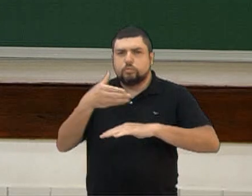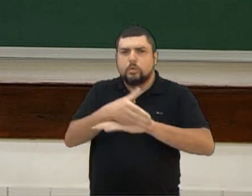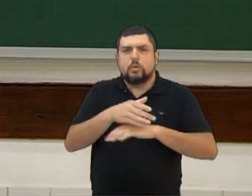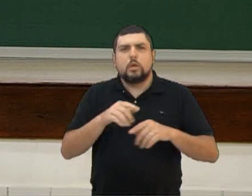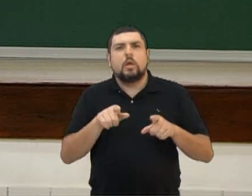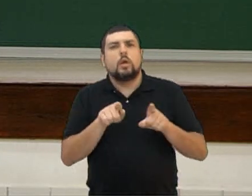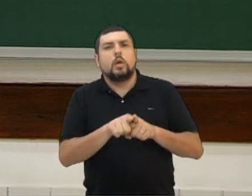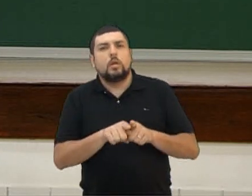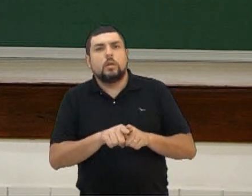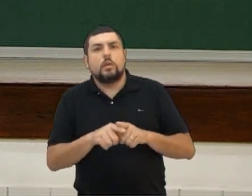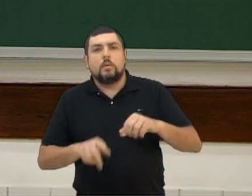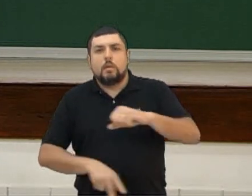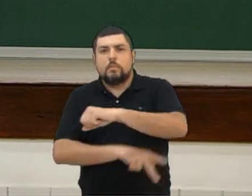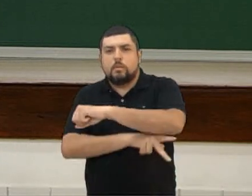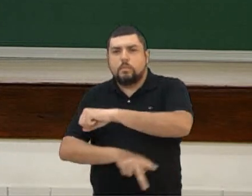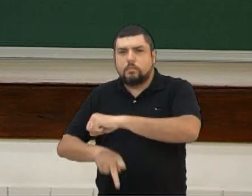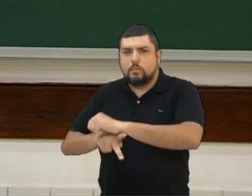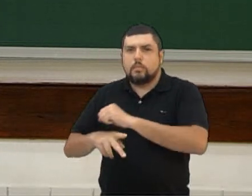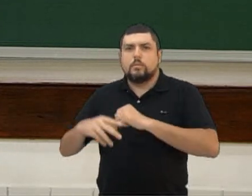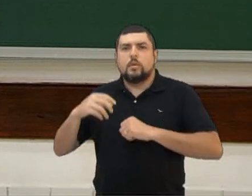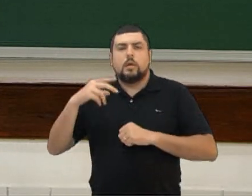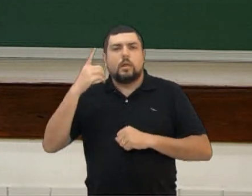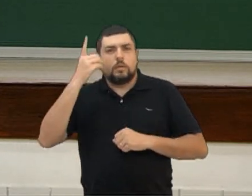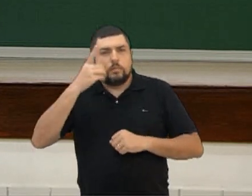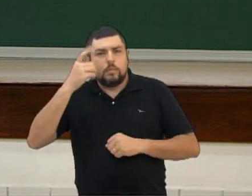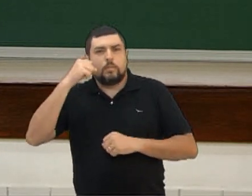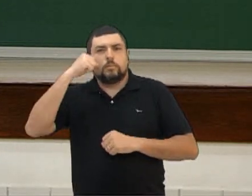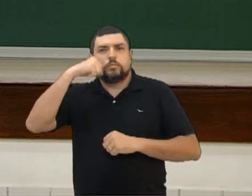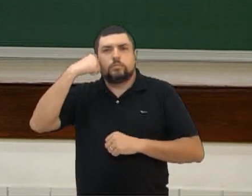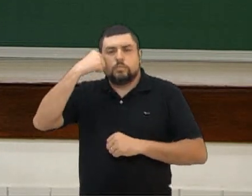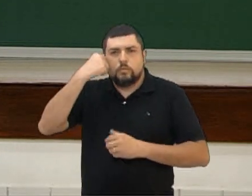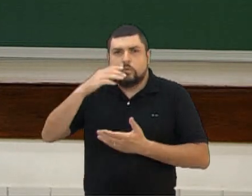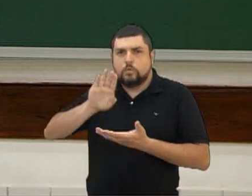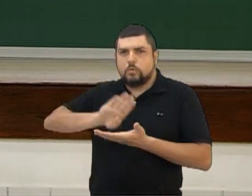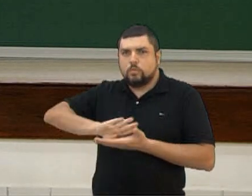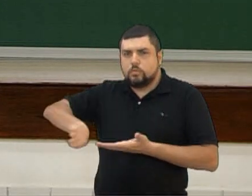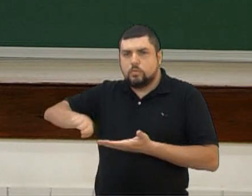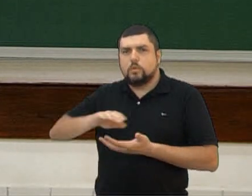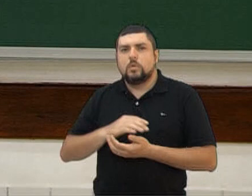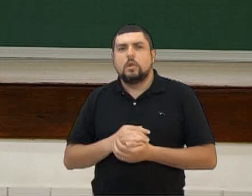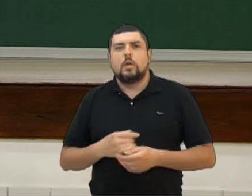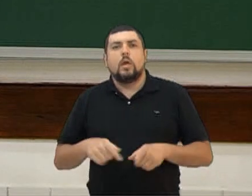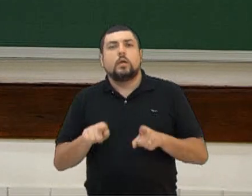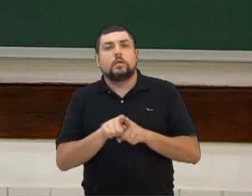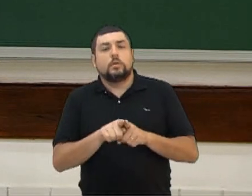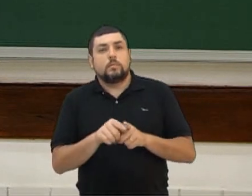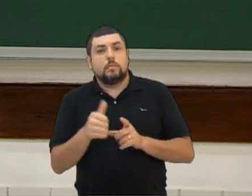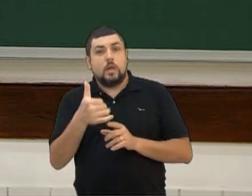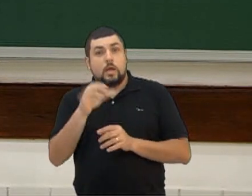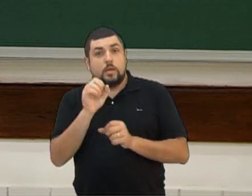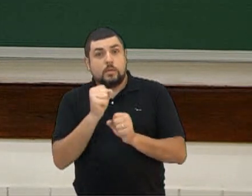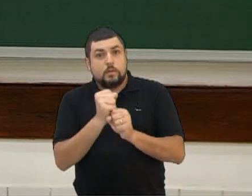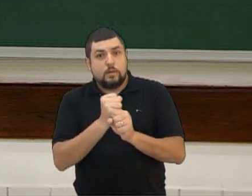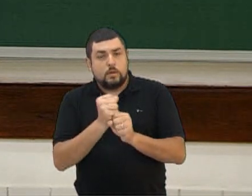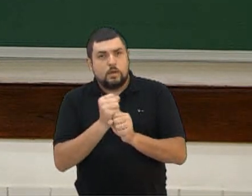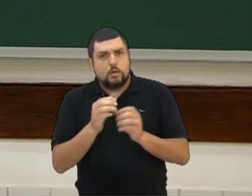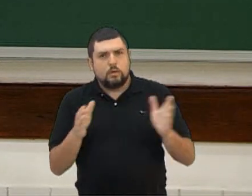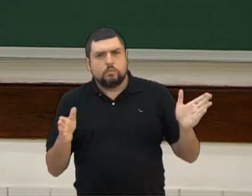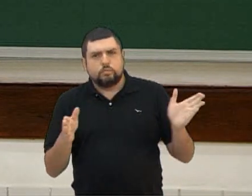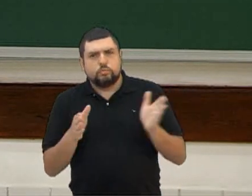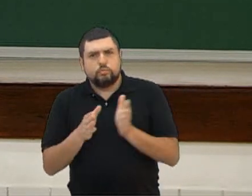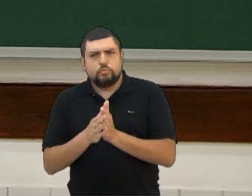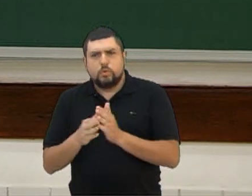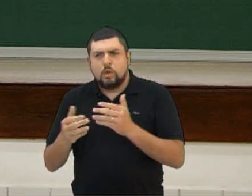de parlamentares, deputados e senadores. A gente tem uma suspensão por 10 anos dos poderes políticos de qualquer